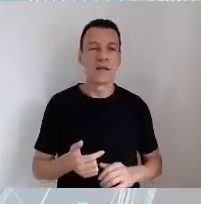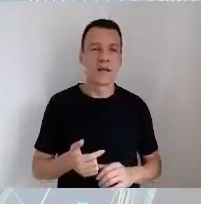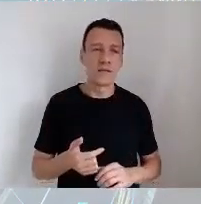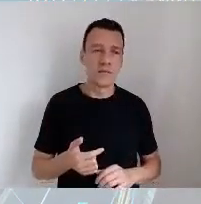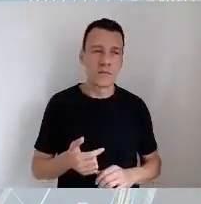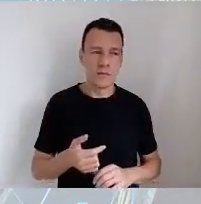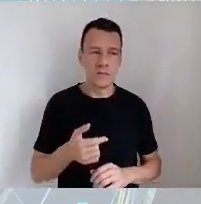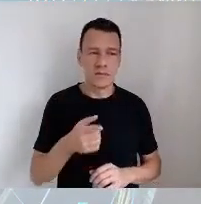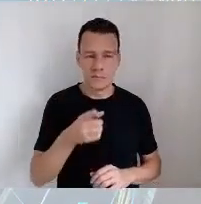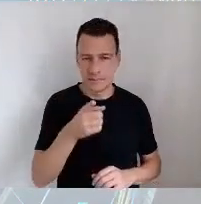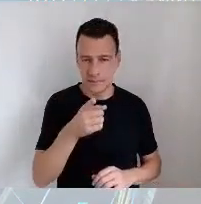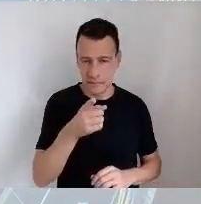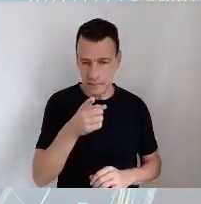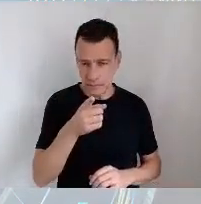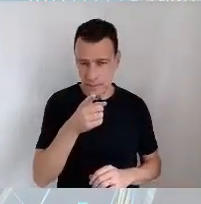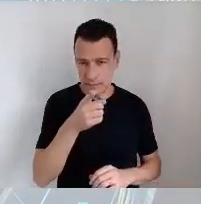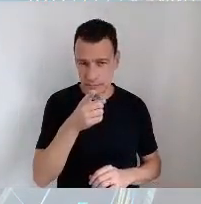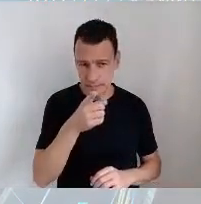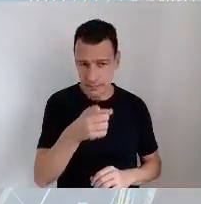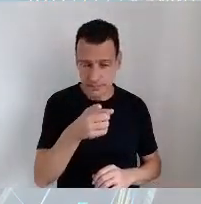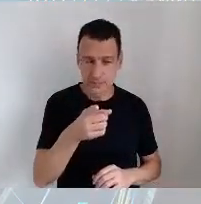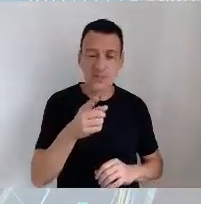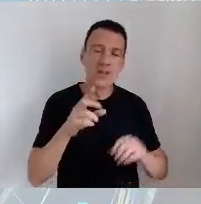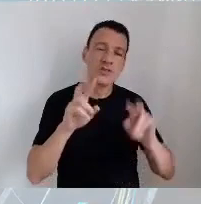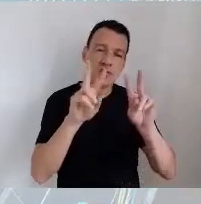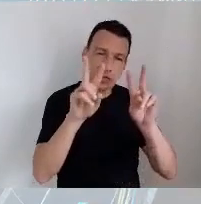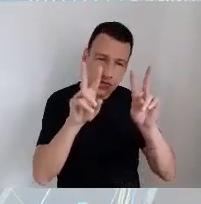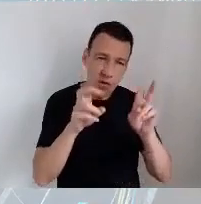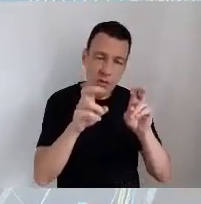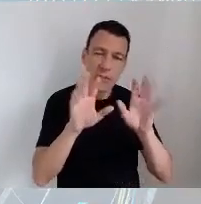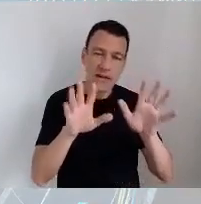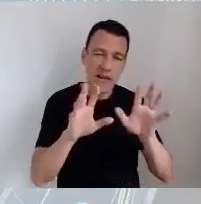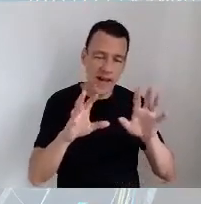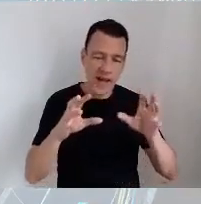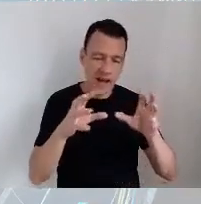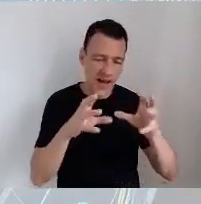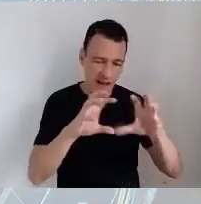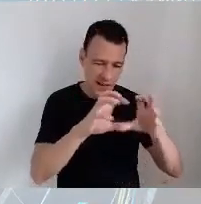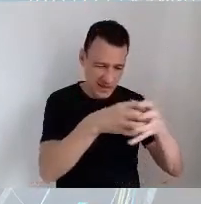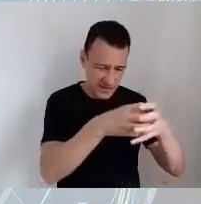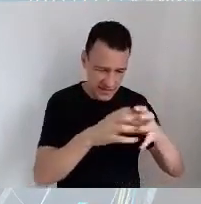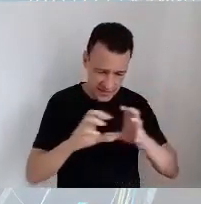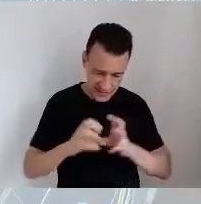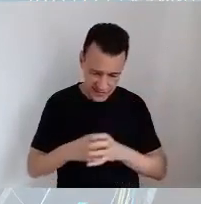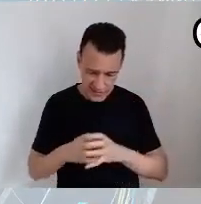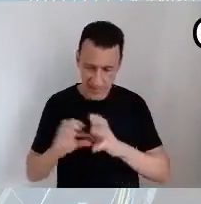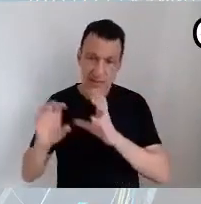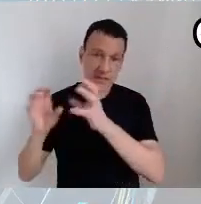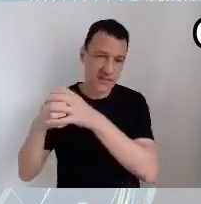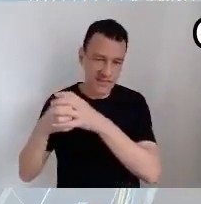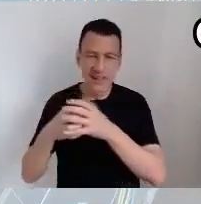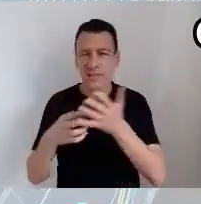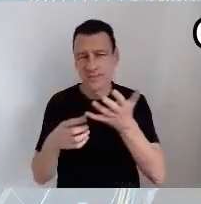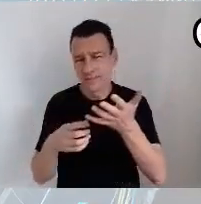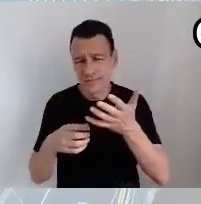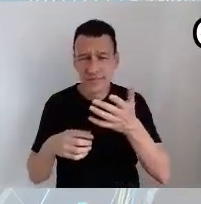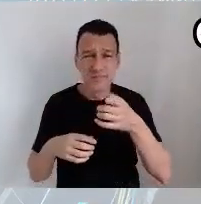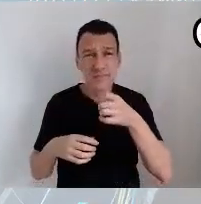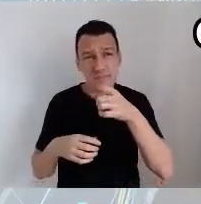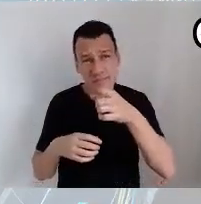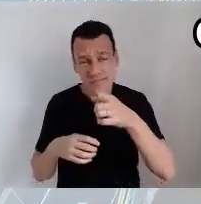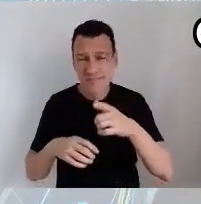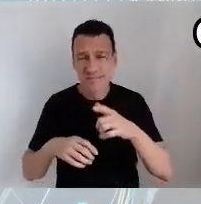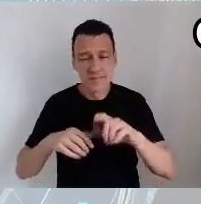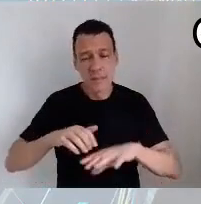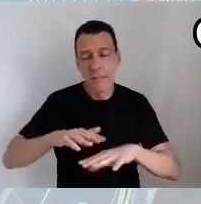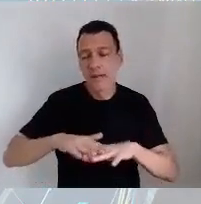o um coeficiente de agrupamento isso é um princípio de grafos tá eh você pode gostar de matemática mais de matemática ou menos de matemática mas aqui você fala